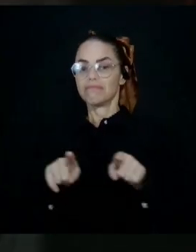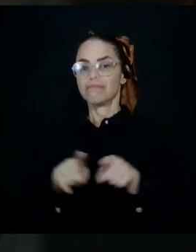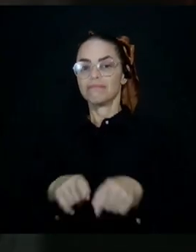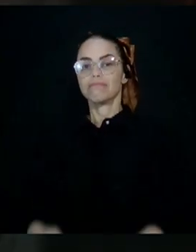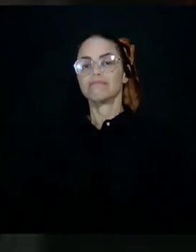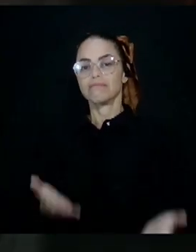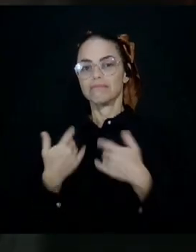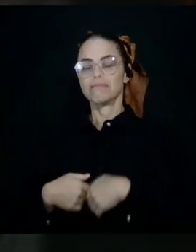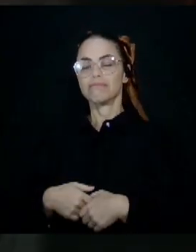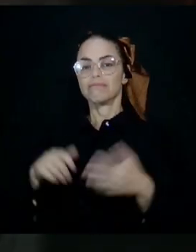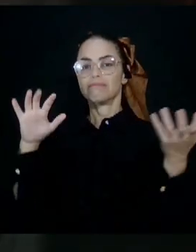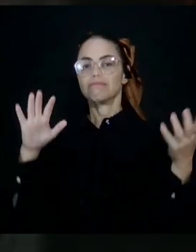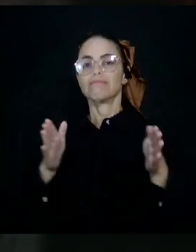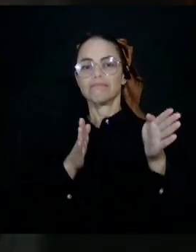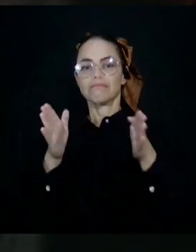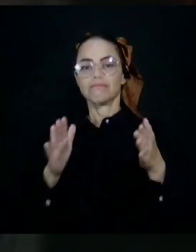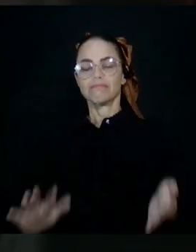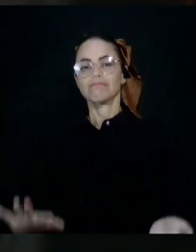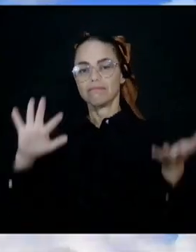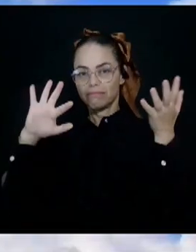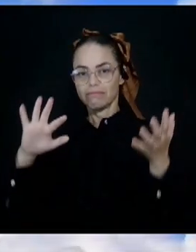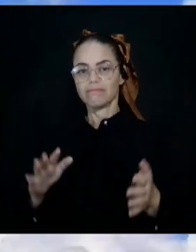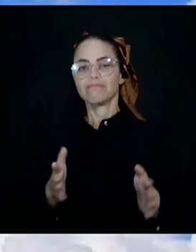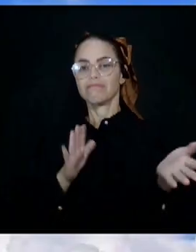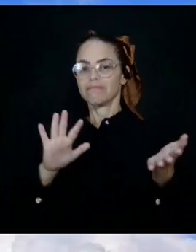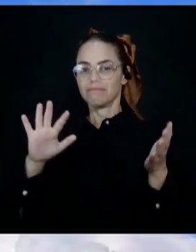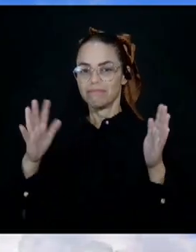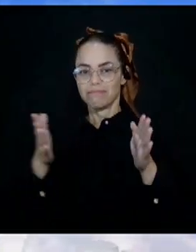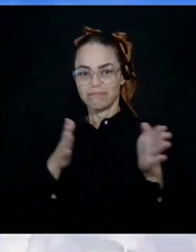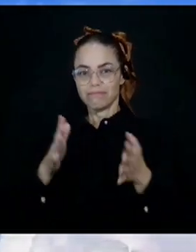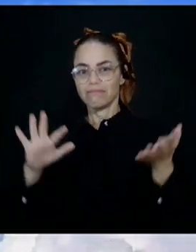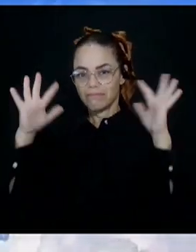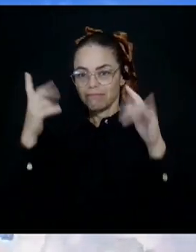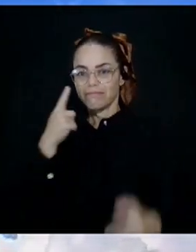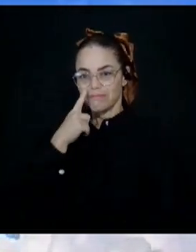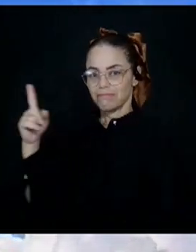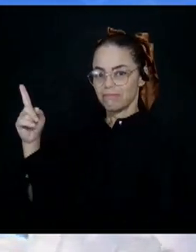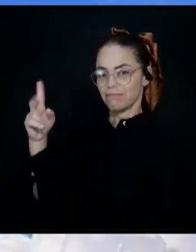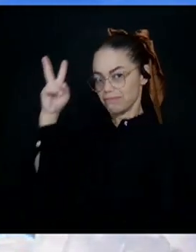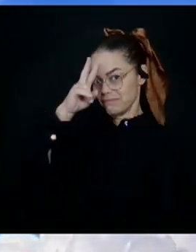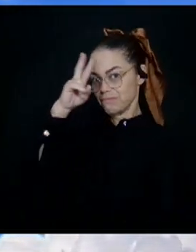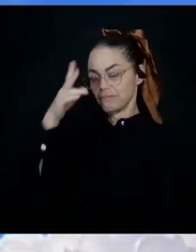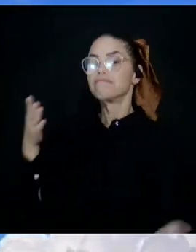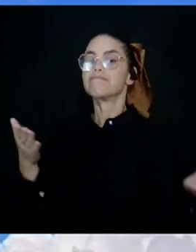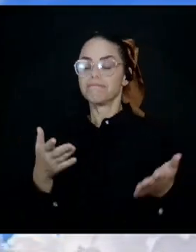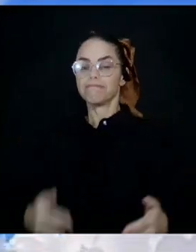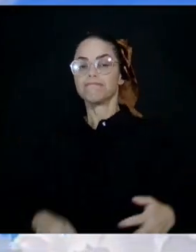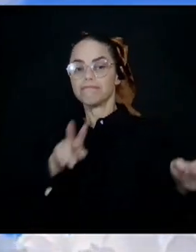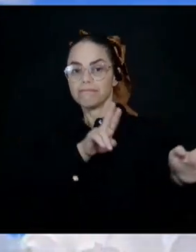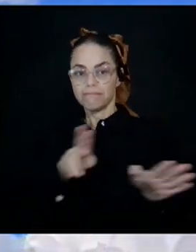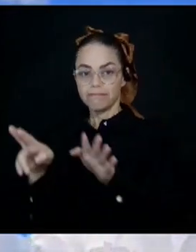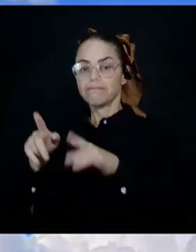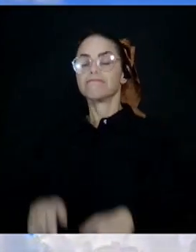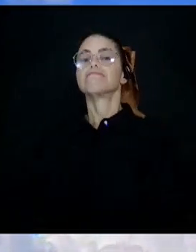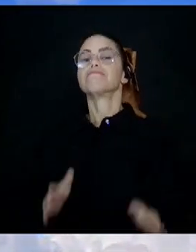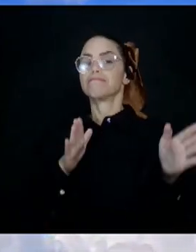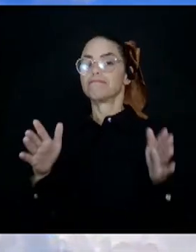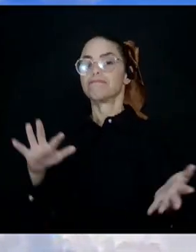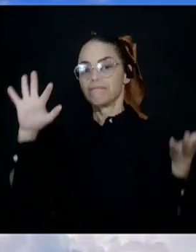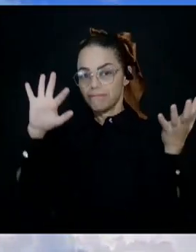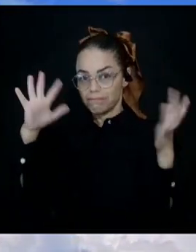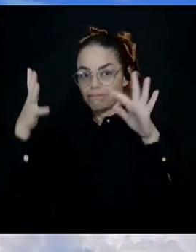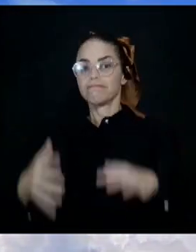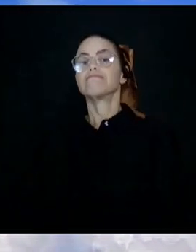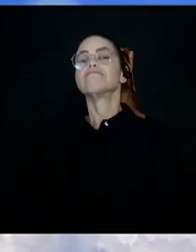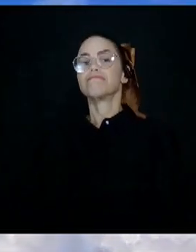para para segunda-feira, né? Para hoje. Mas esta semana, de acordo com a previsão do tempo, nós teremos aí dias